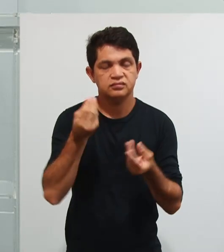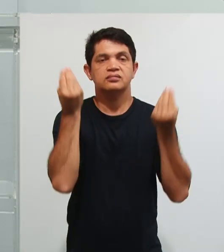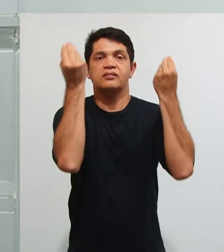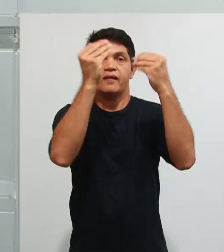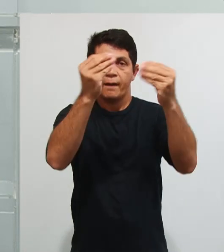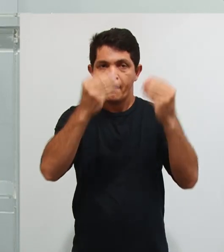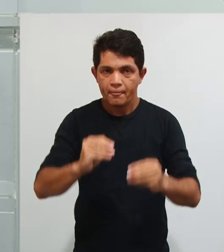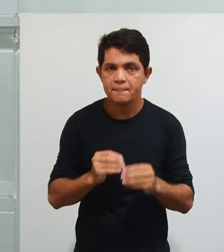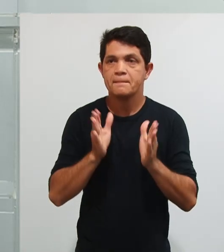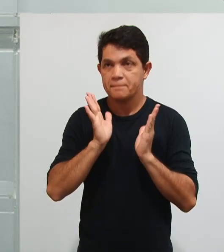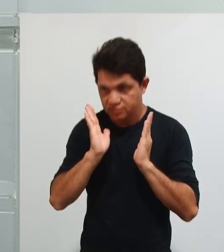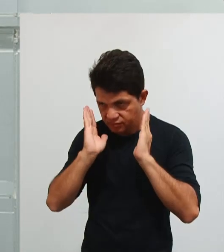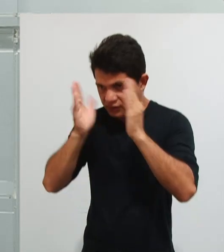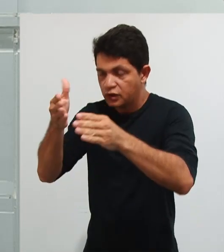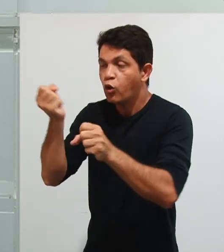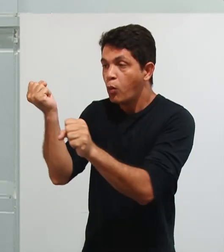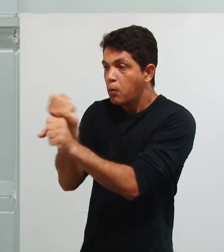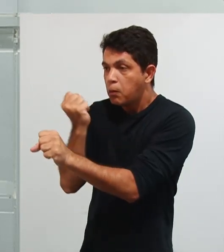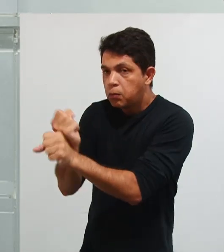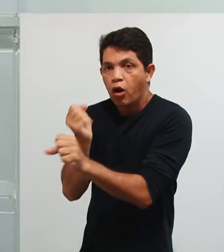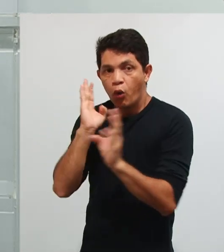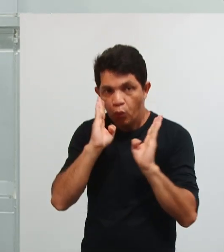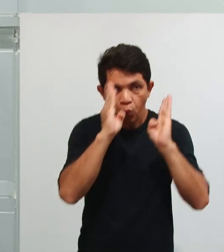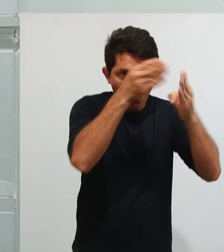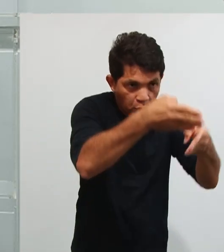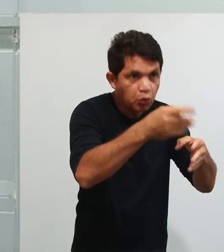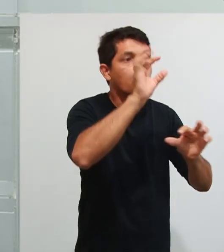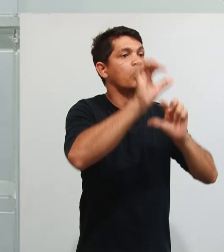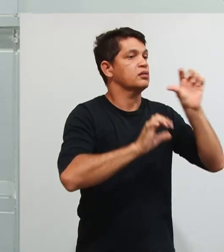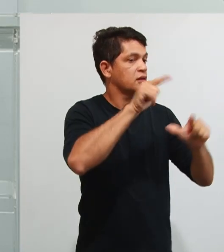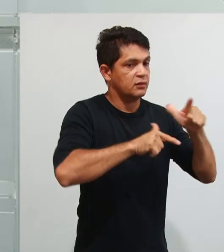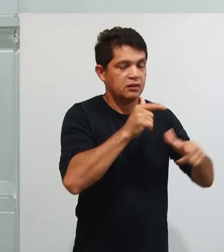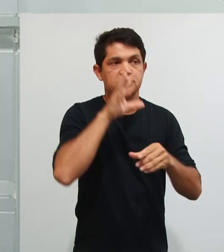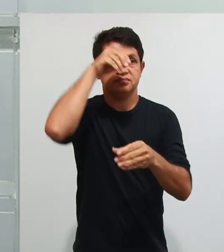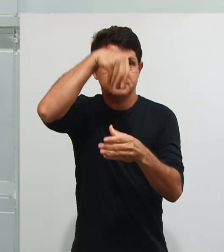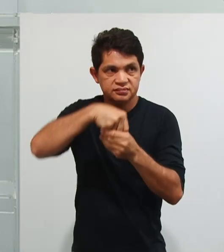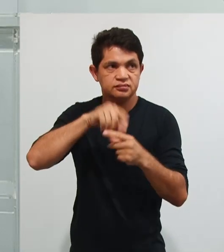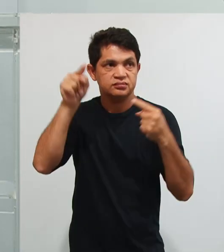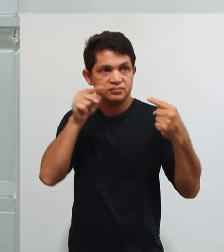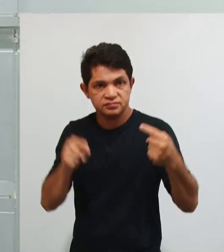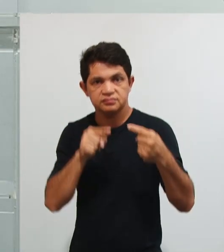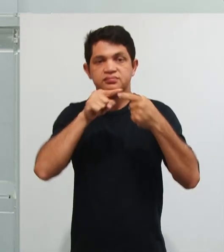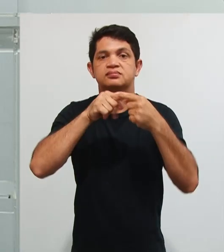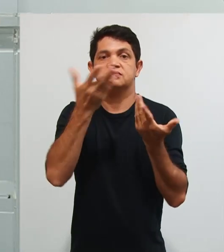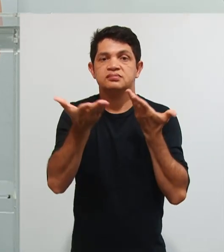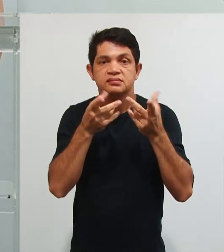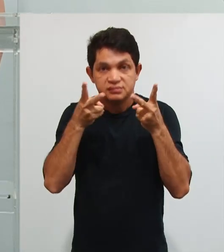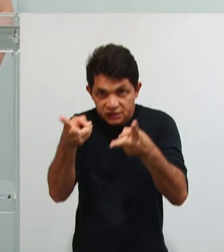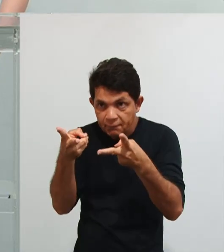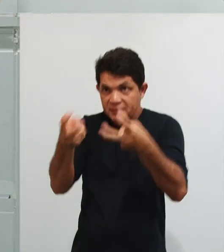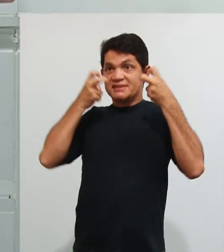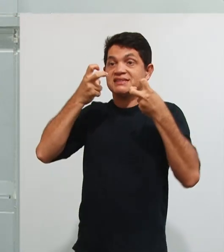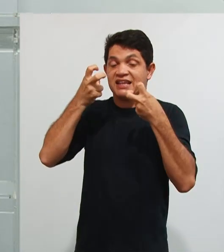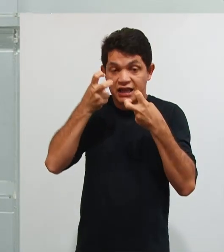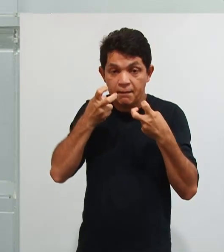caminho que você vai seguir para então conquistar o seu objetivo.